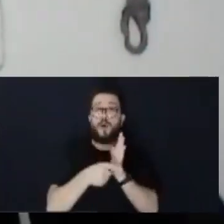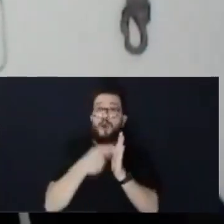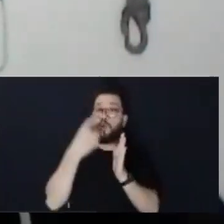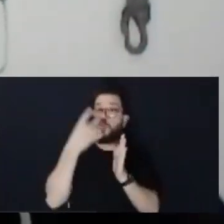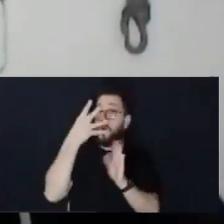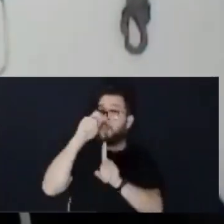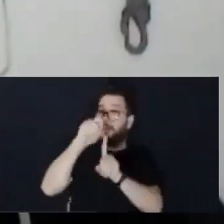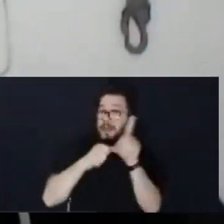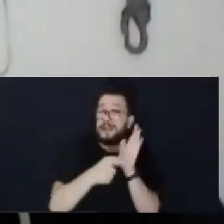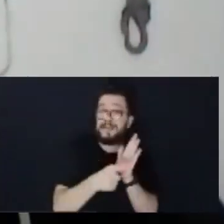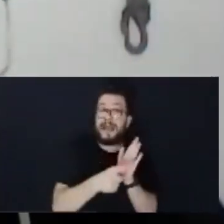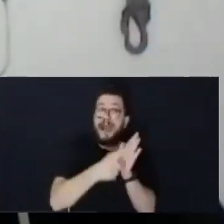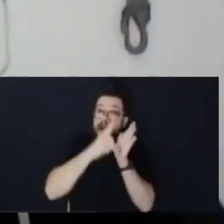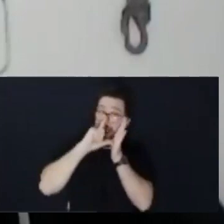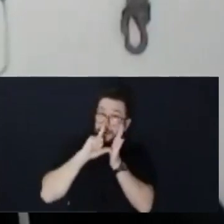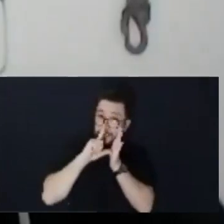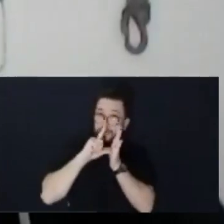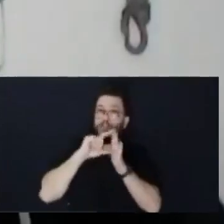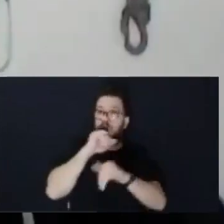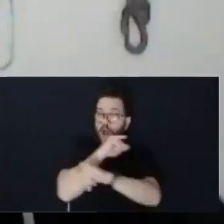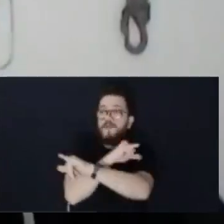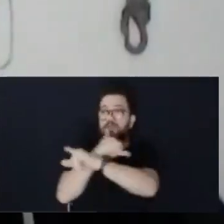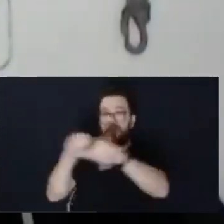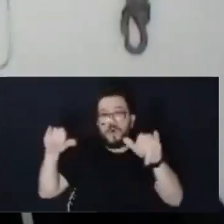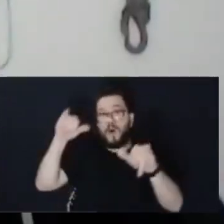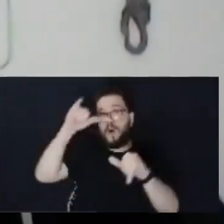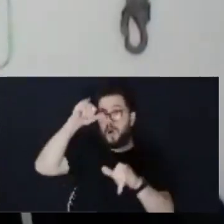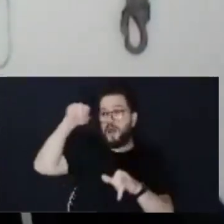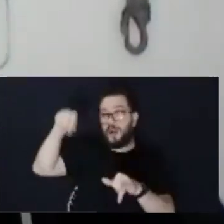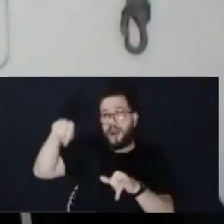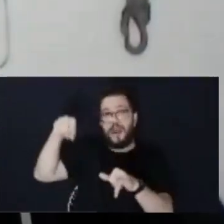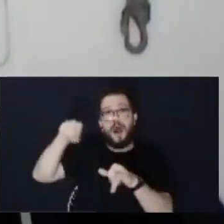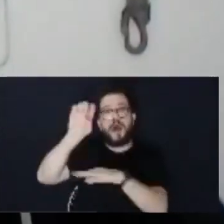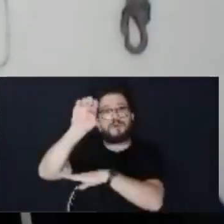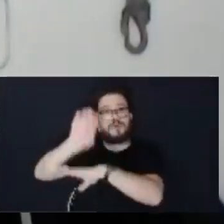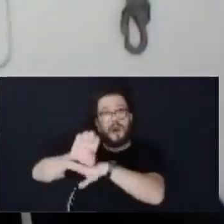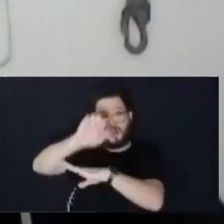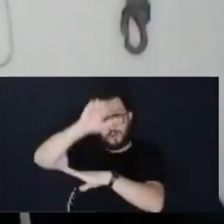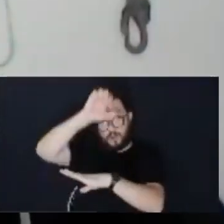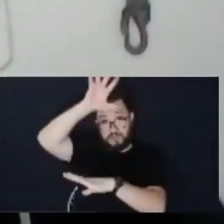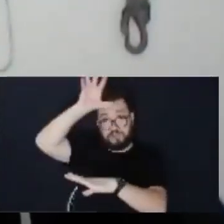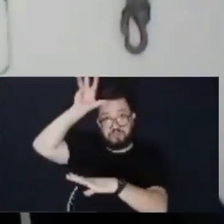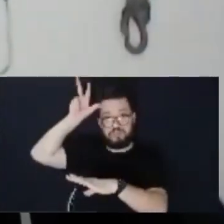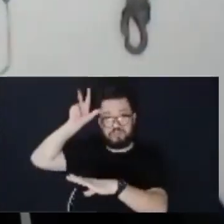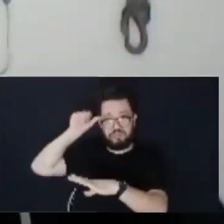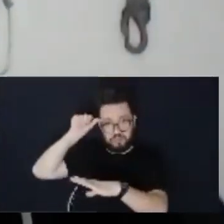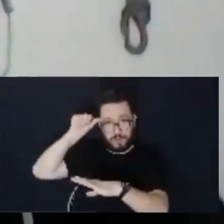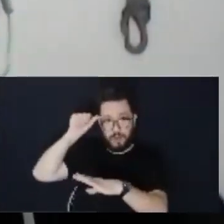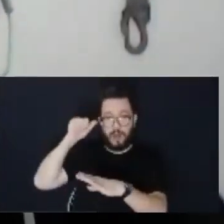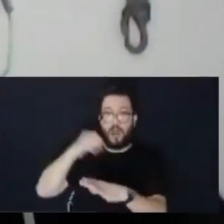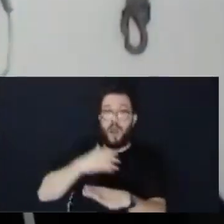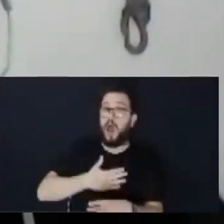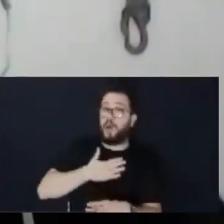a segunda onda que se abateu sobre Manaus. Né? Essa onda aconteceu desde agosto do ano passado, nós